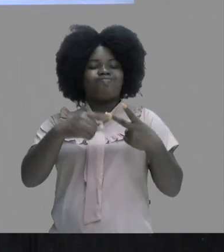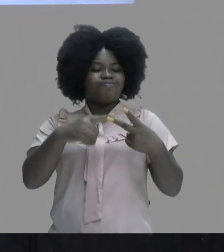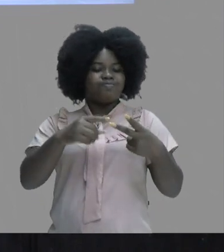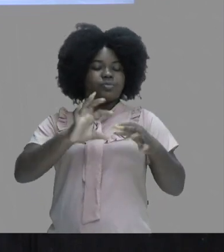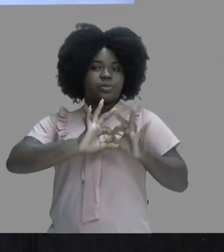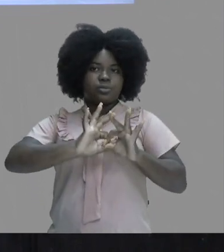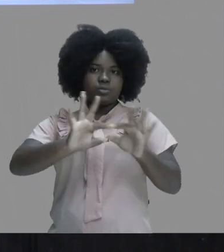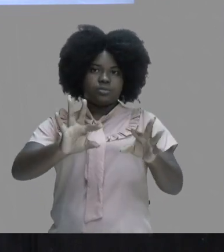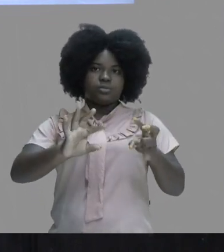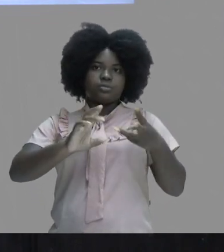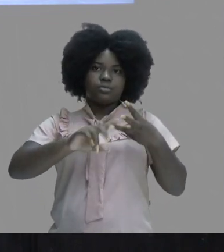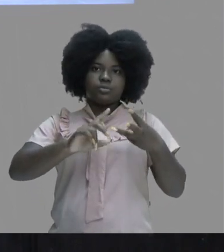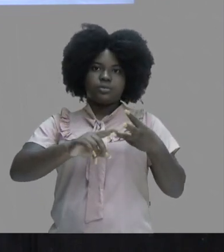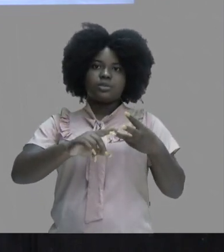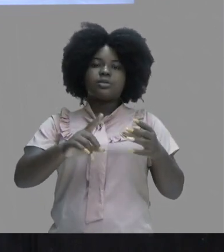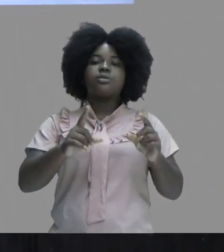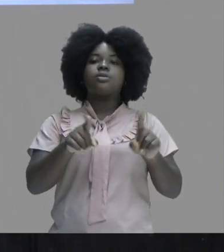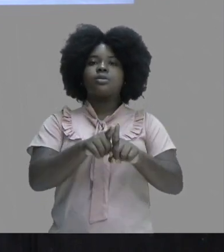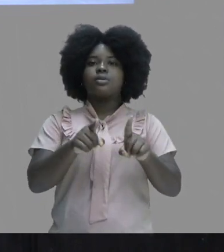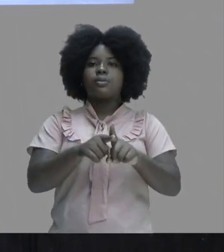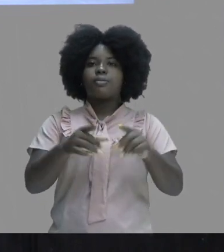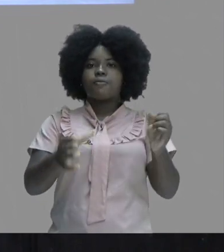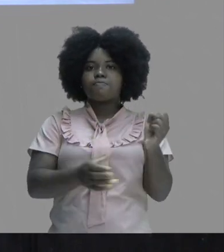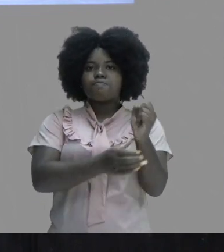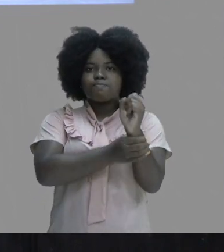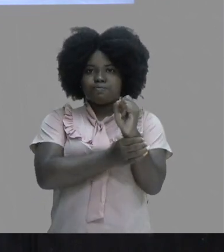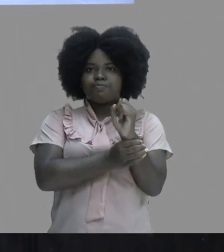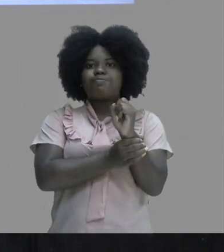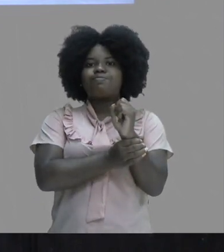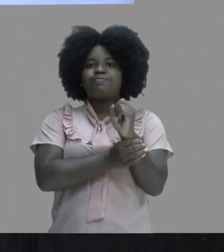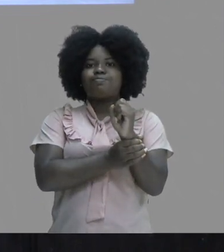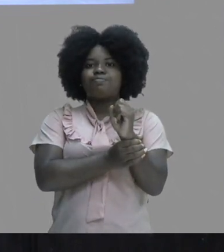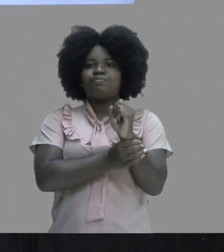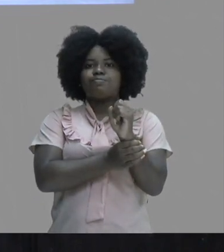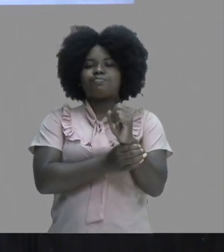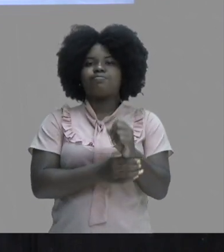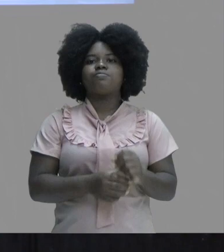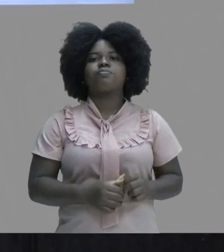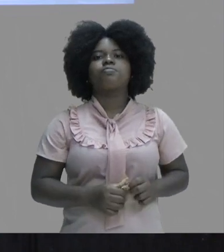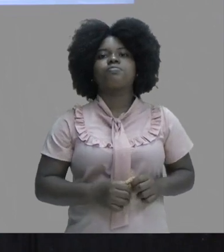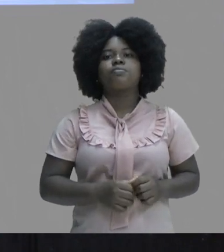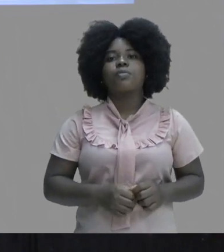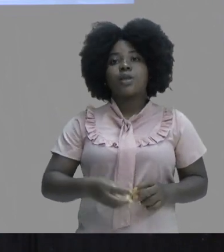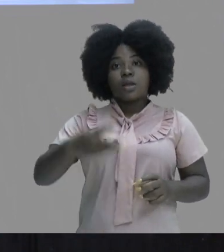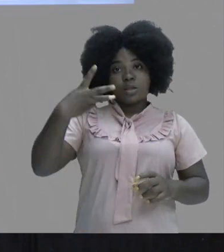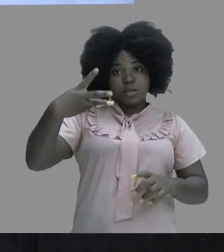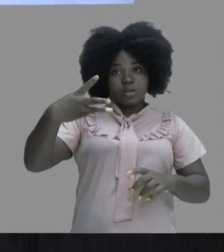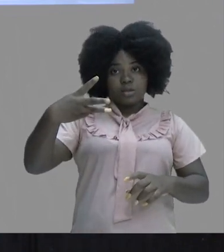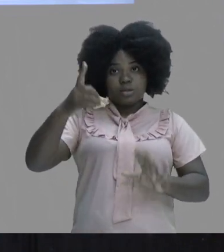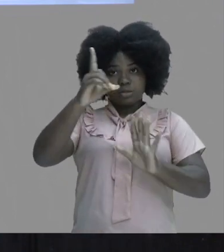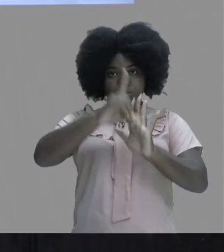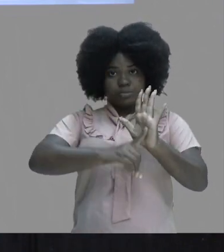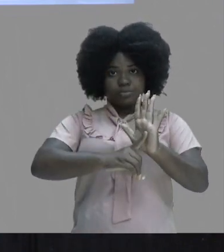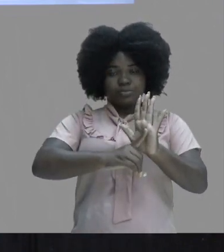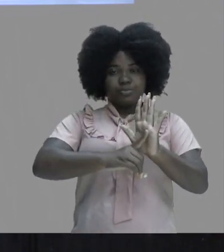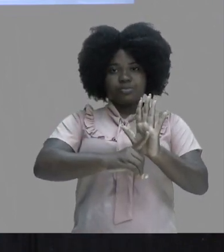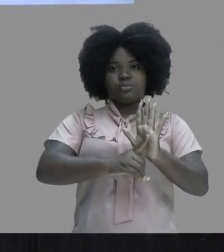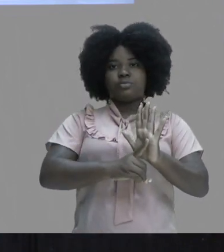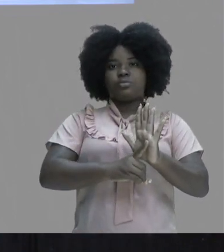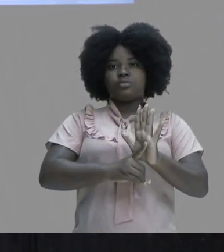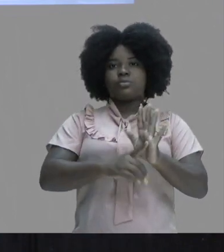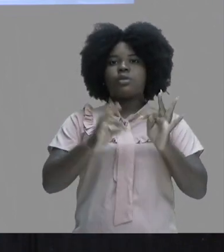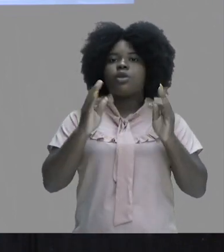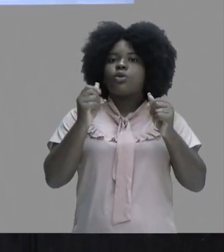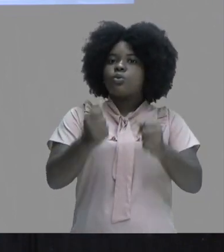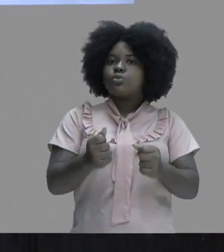liberdade e à segurança pessoal. Vamos repetir? 3 direitos no artigo 3. Todas as